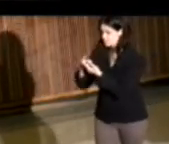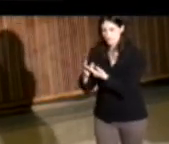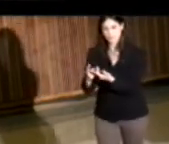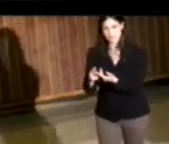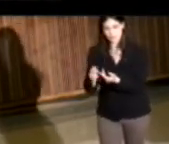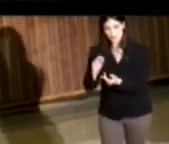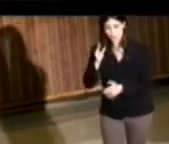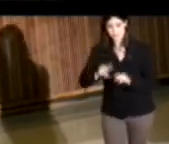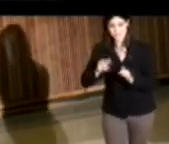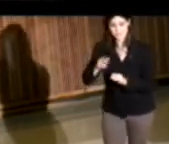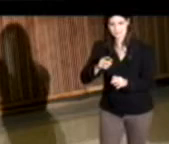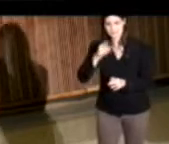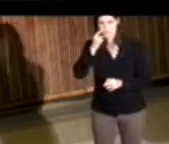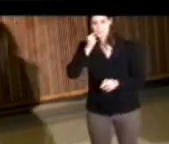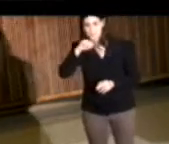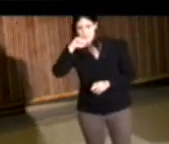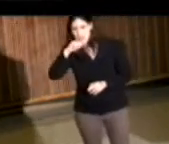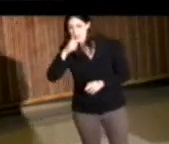viu.